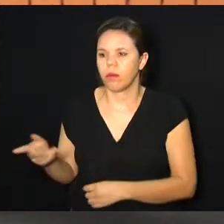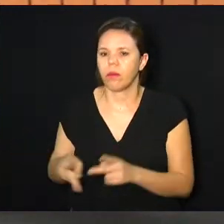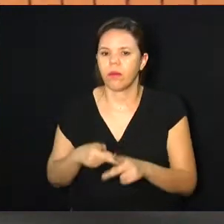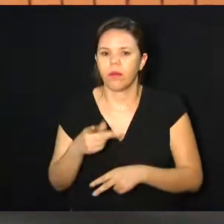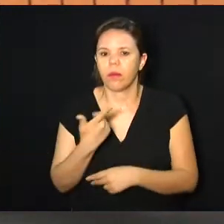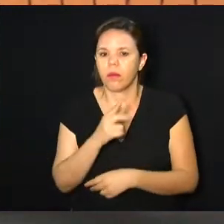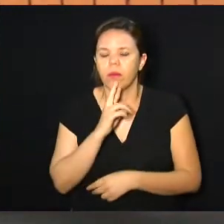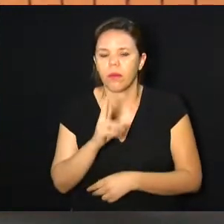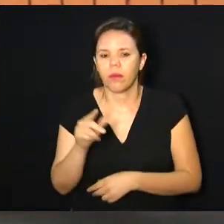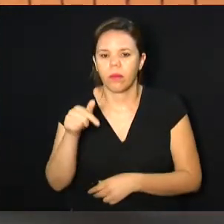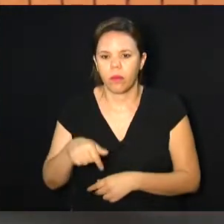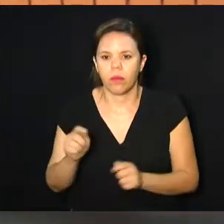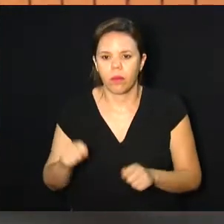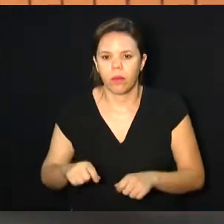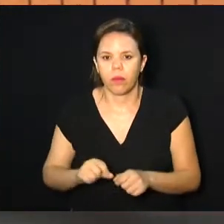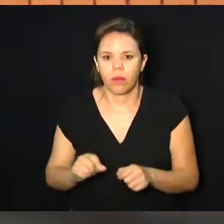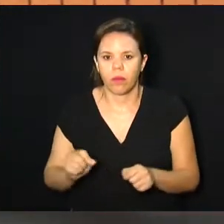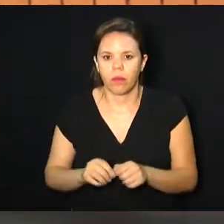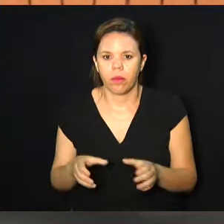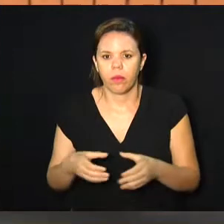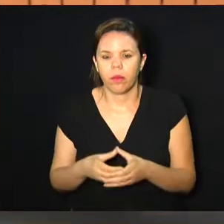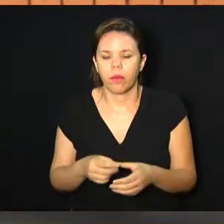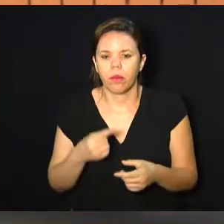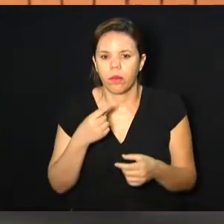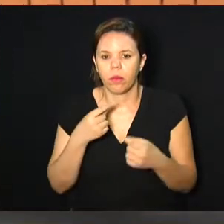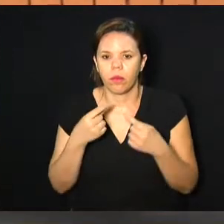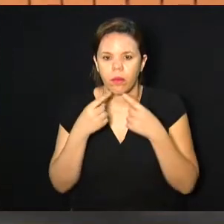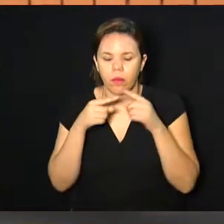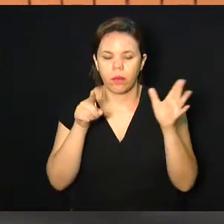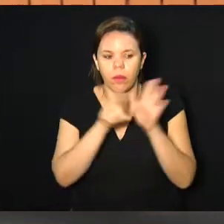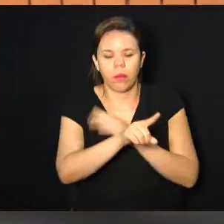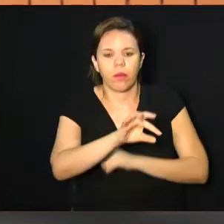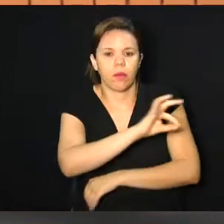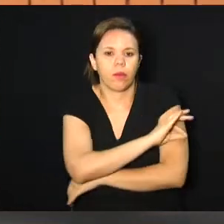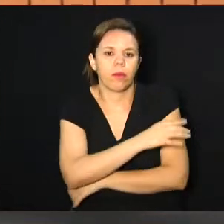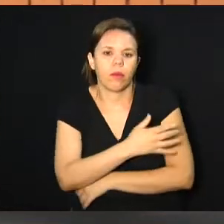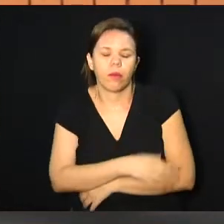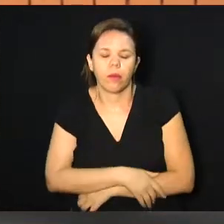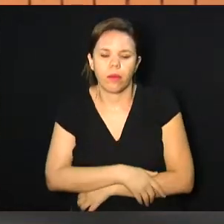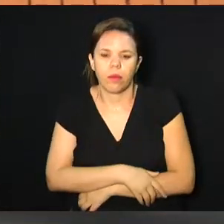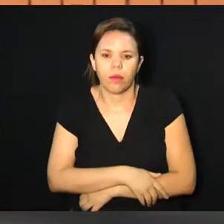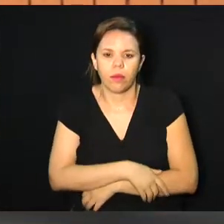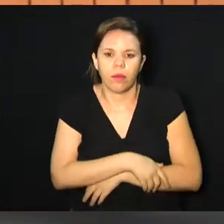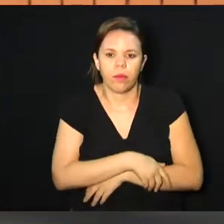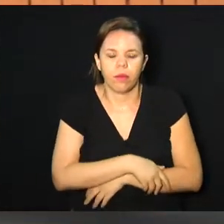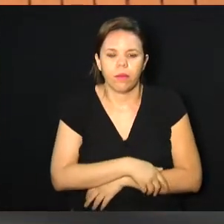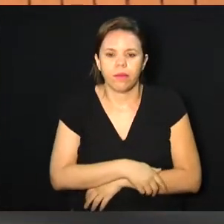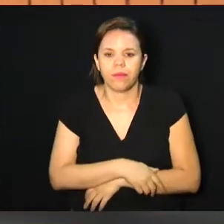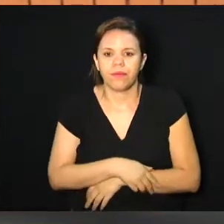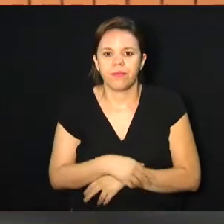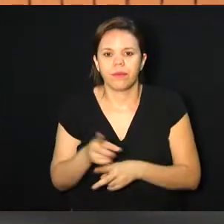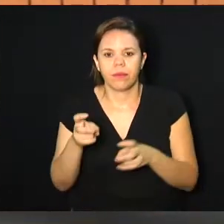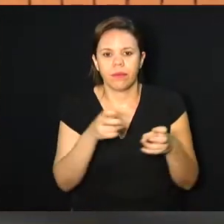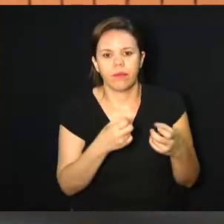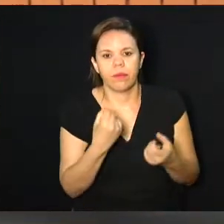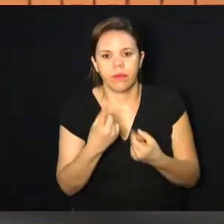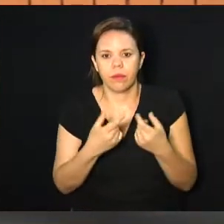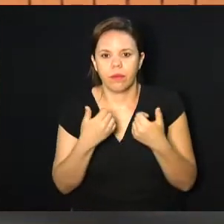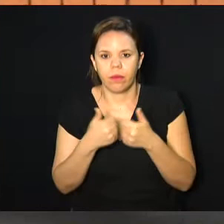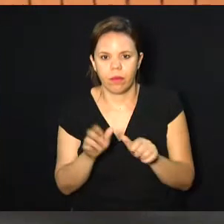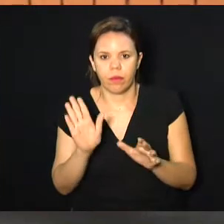resposta, que a comissão possa questionar a prefeitura, Eu notei que alguns ônibus já